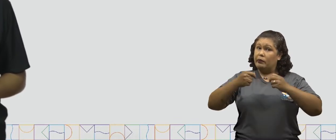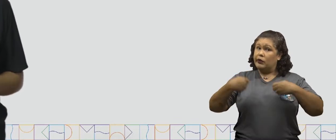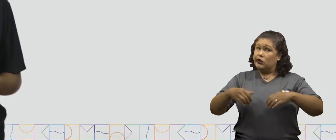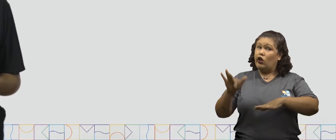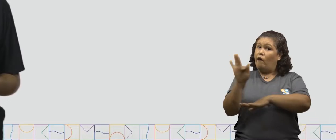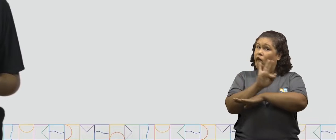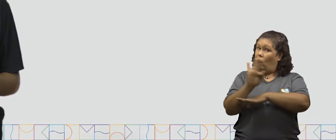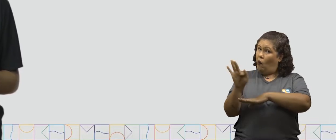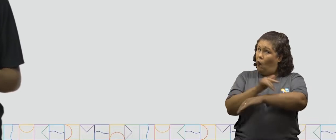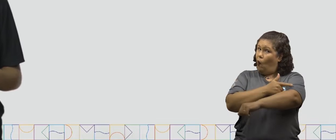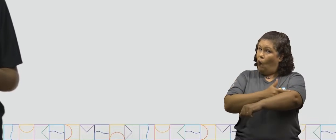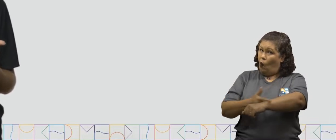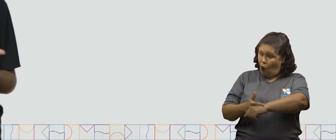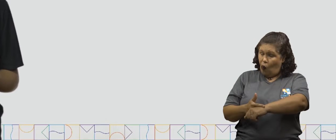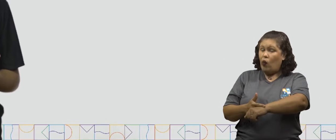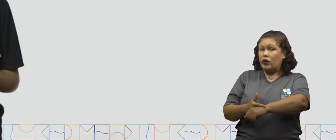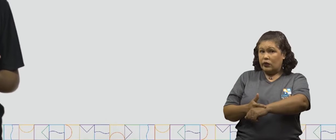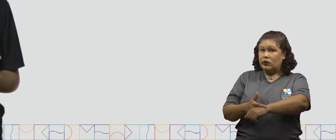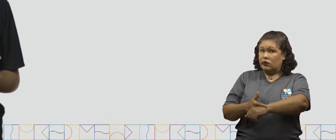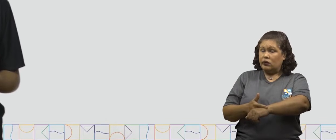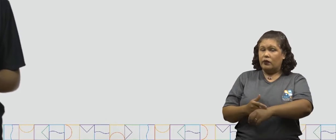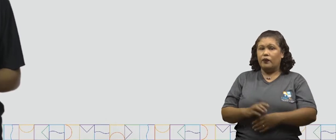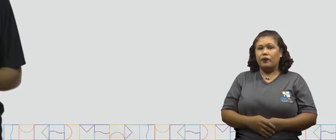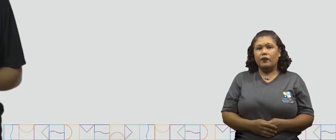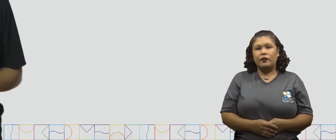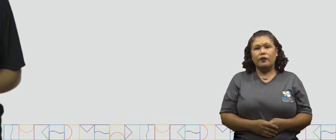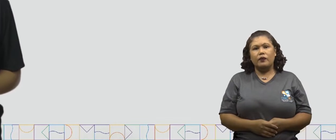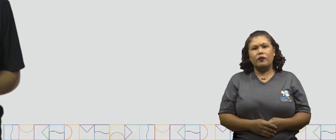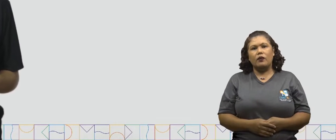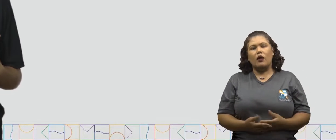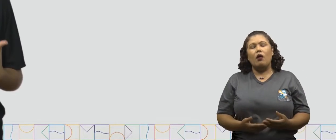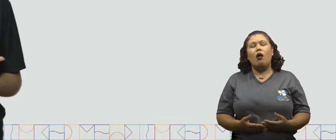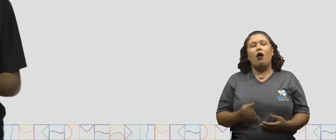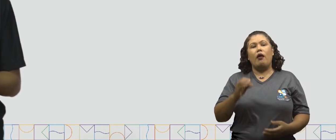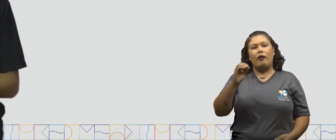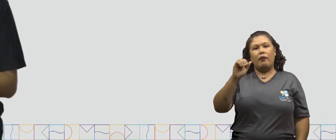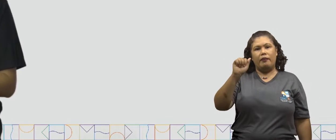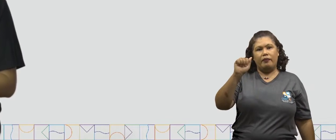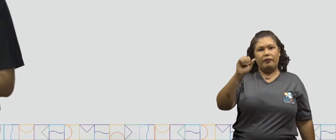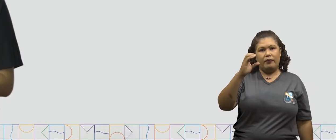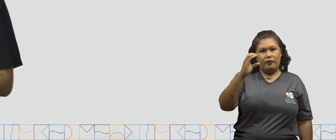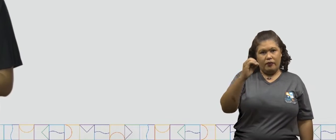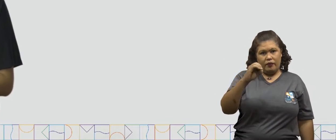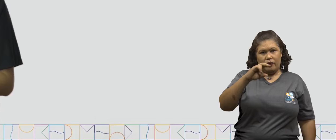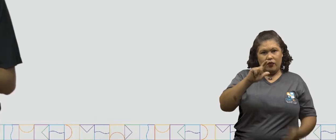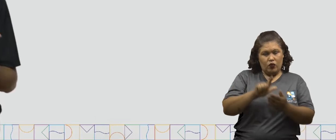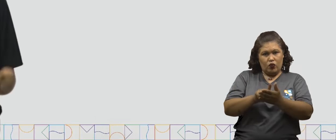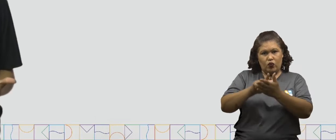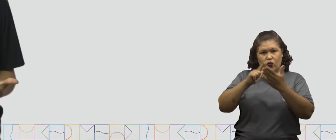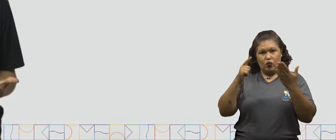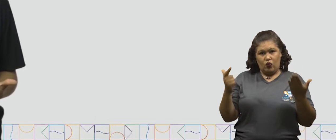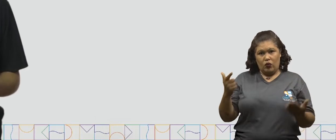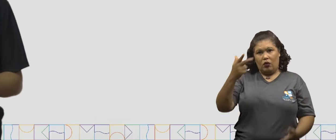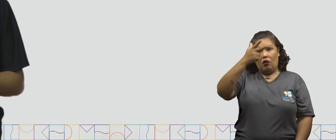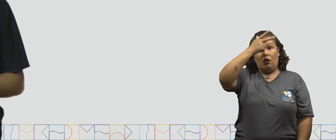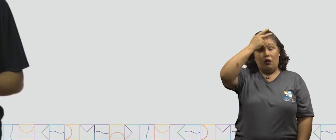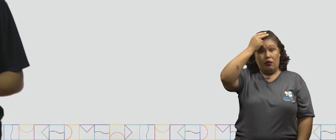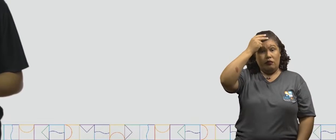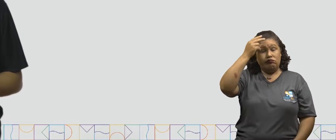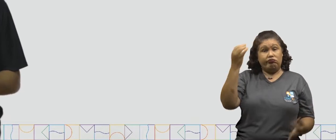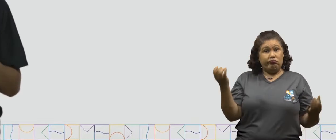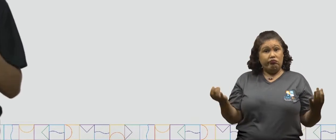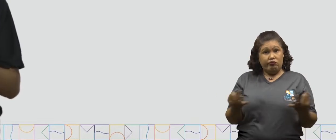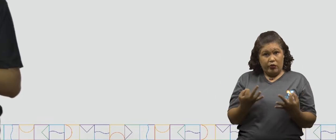algo mais formal, algo mais sério. Que tal ao jornal adicional? Perfeito!